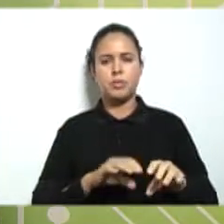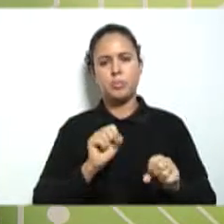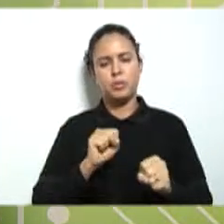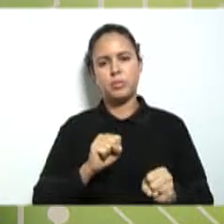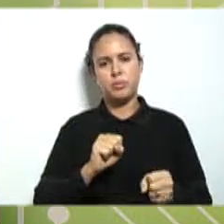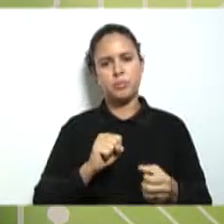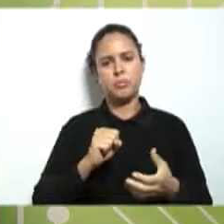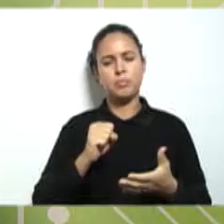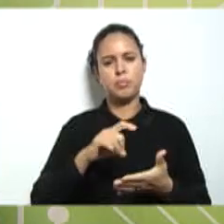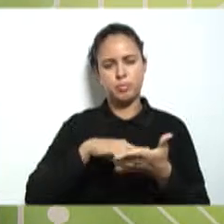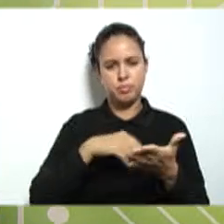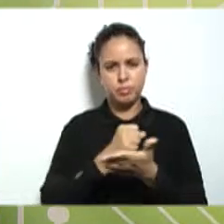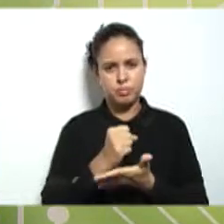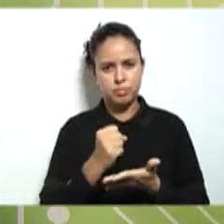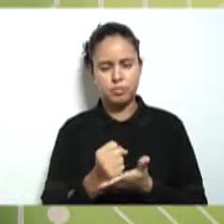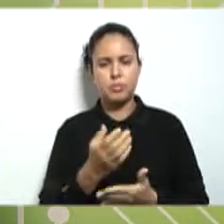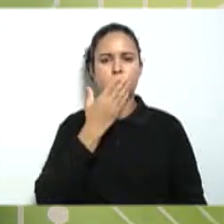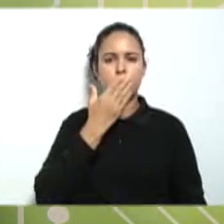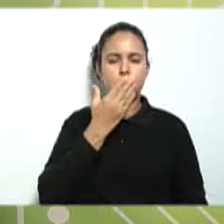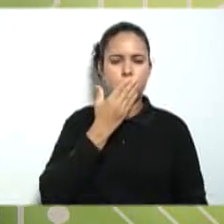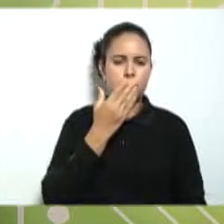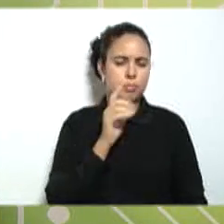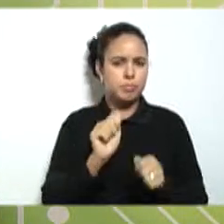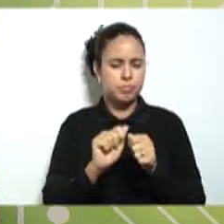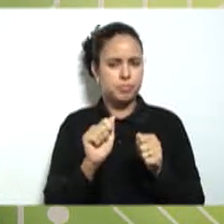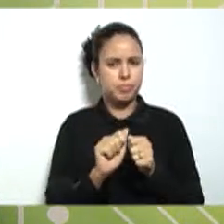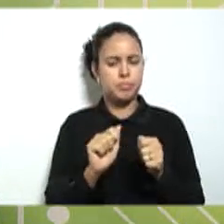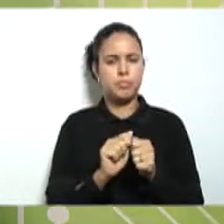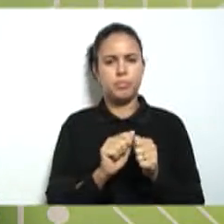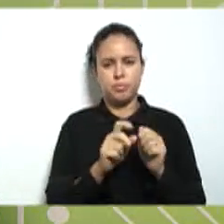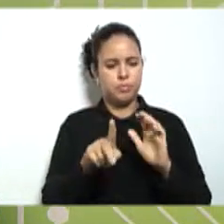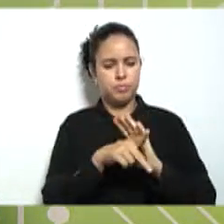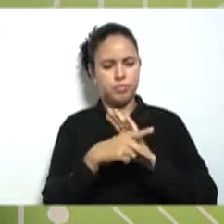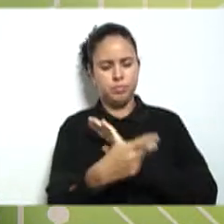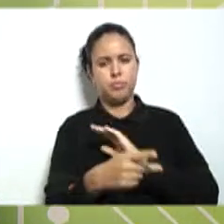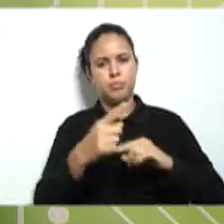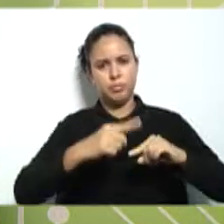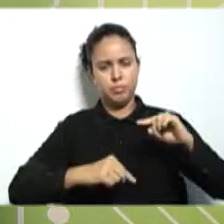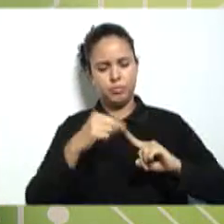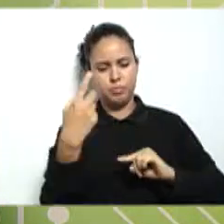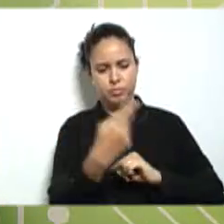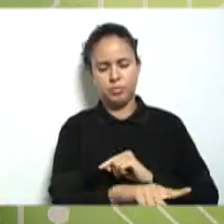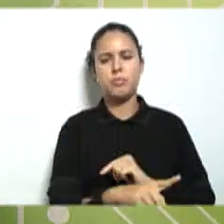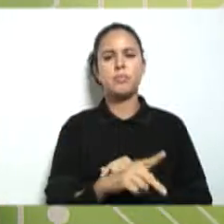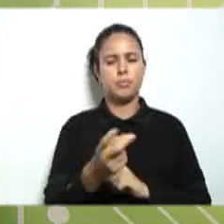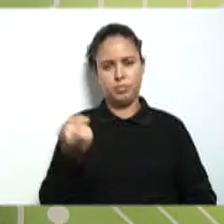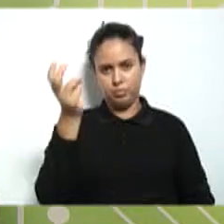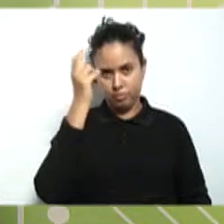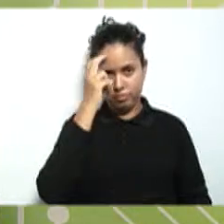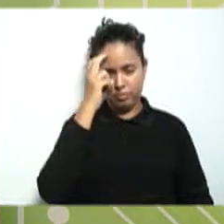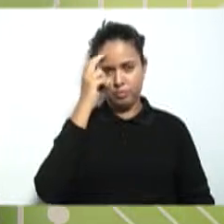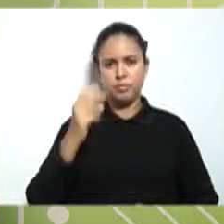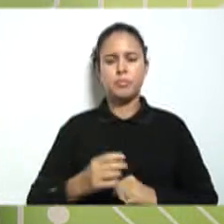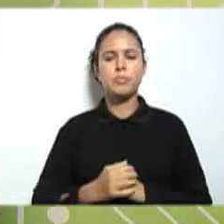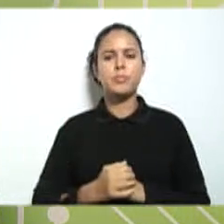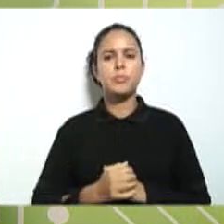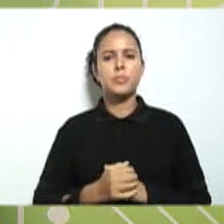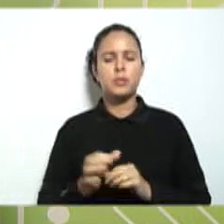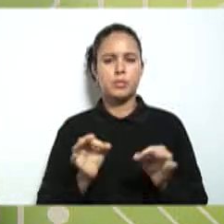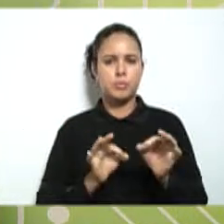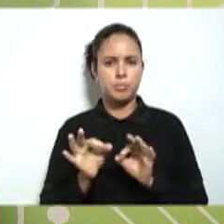vasos, cocares e outros produtos que são identificados com a cultura indígena. E você pode unir várias pessoas que estão produzindo esse produto e organizar